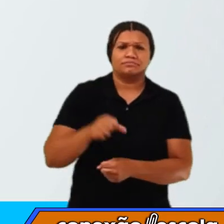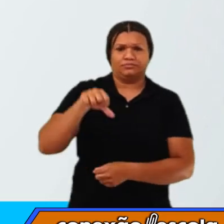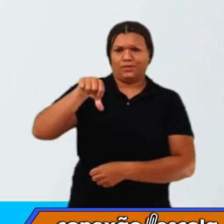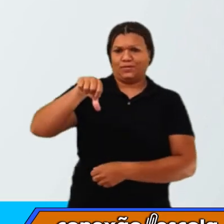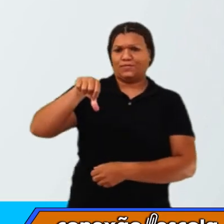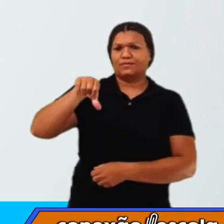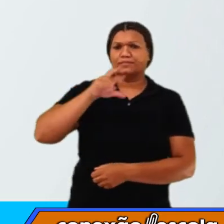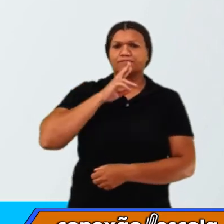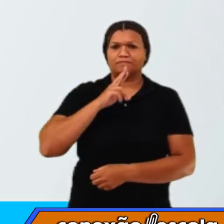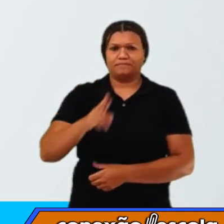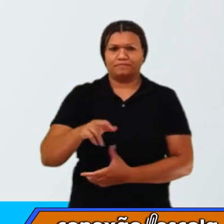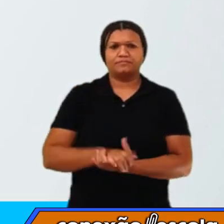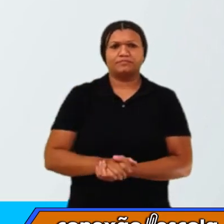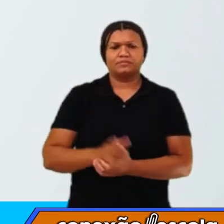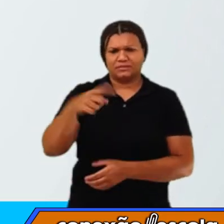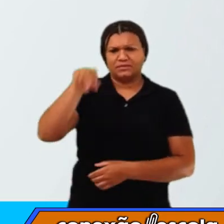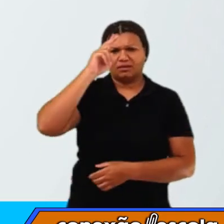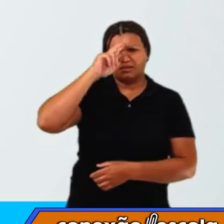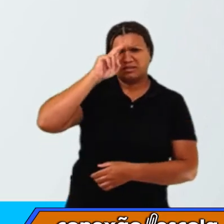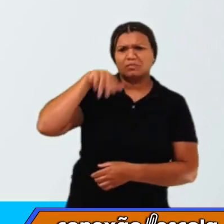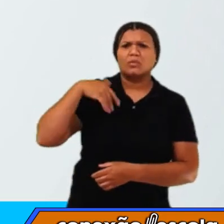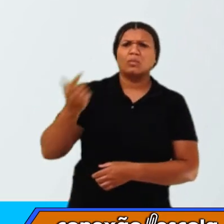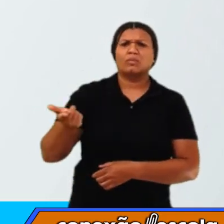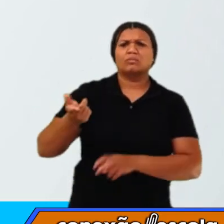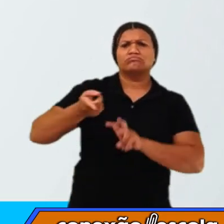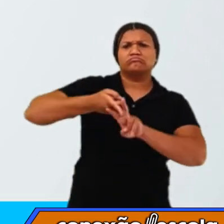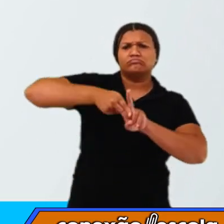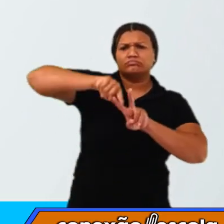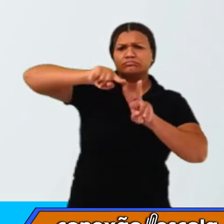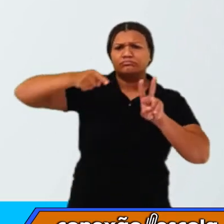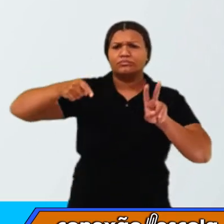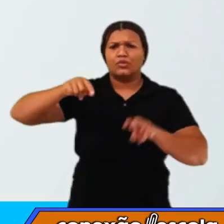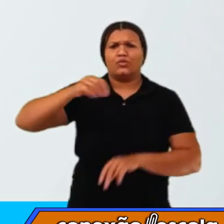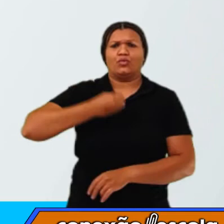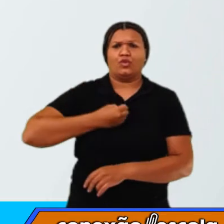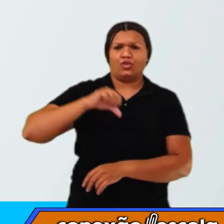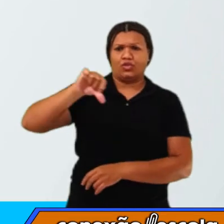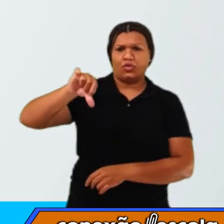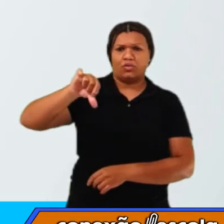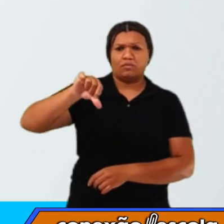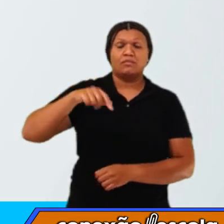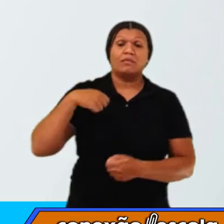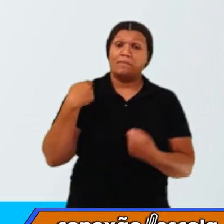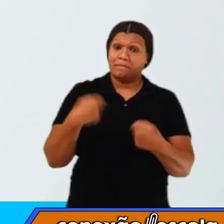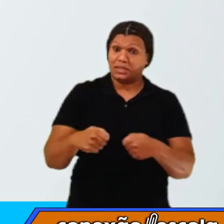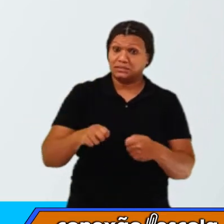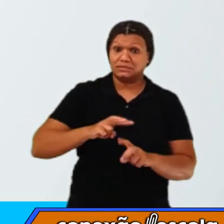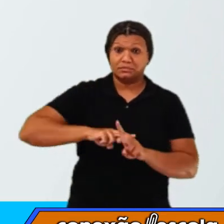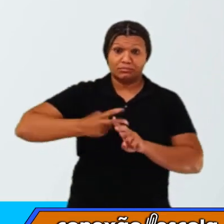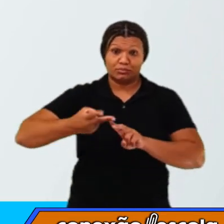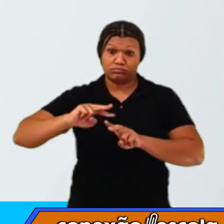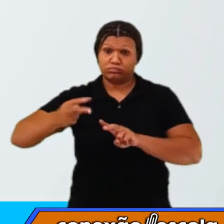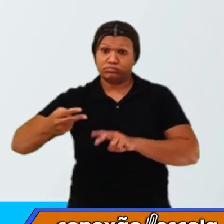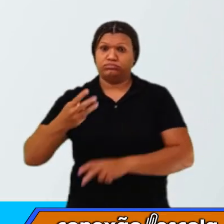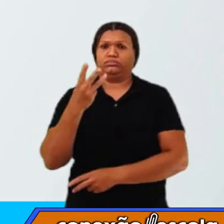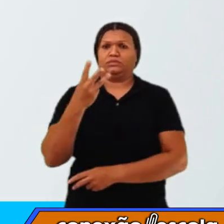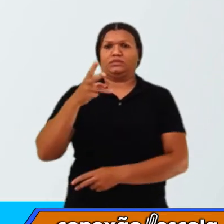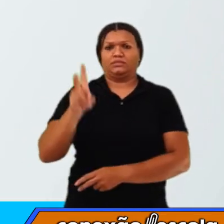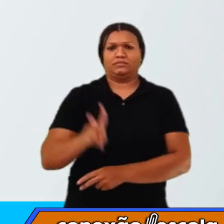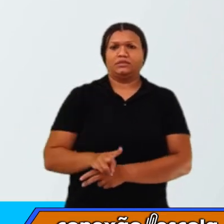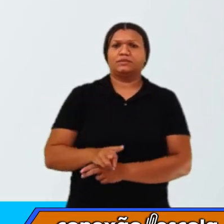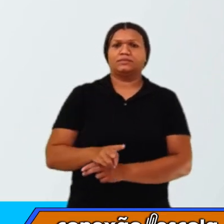lembra qual é a raiz cúbica de 9 tem que multiplicar o número três vezes para dar nove